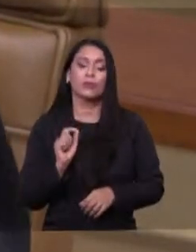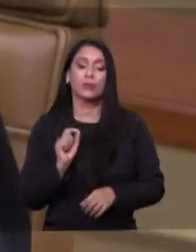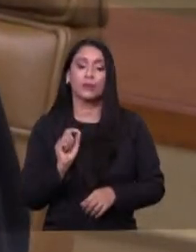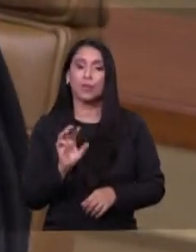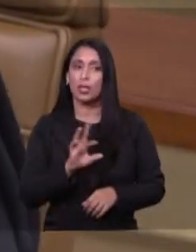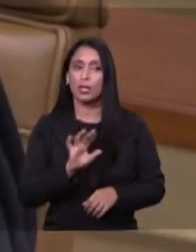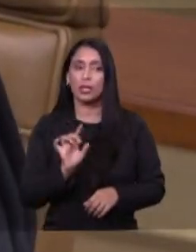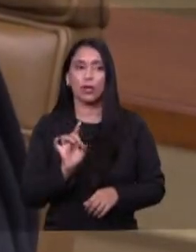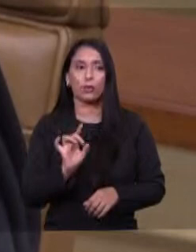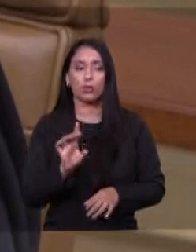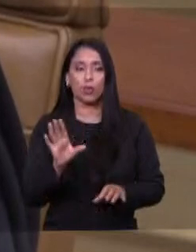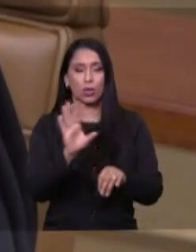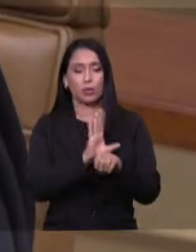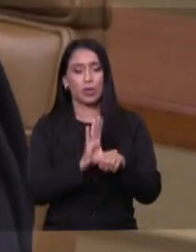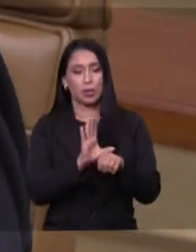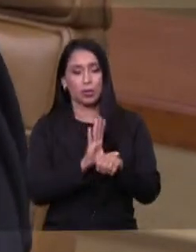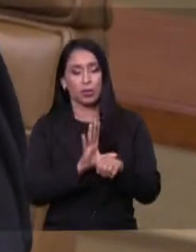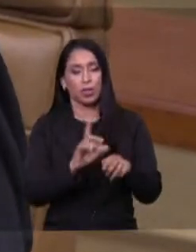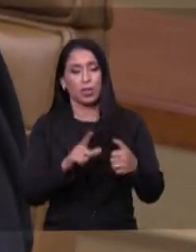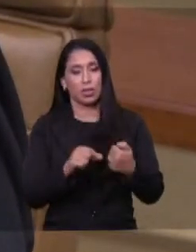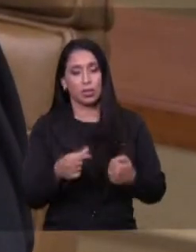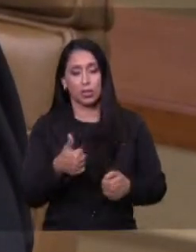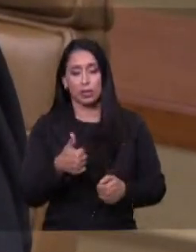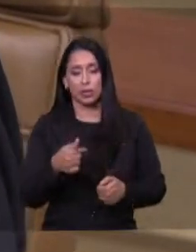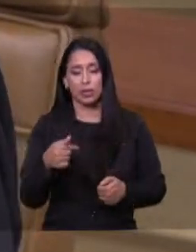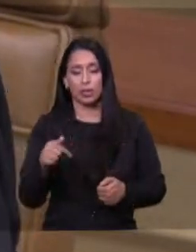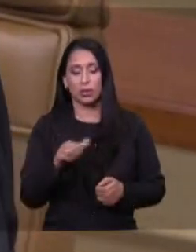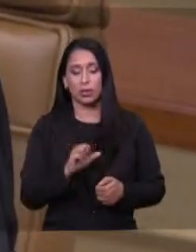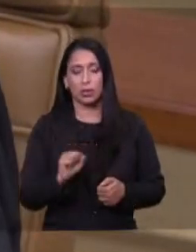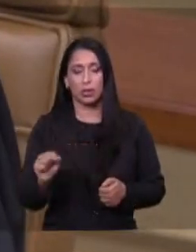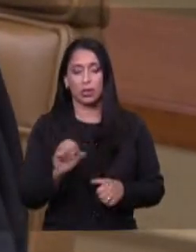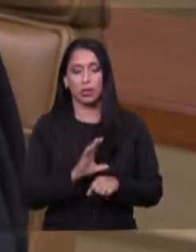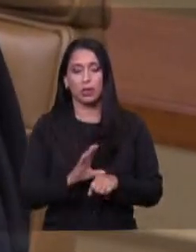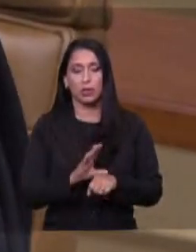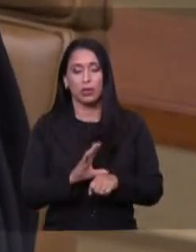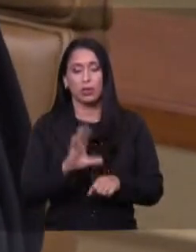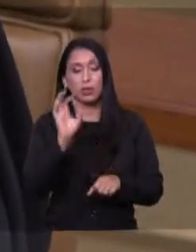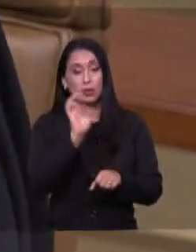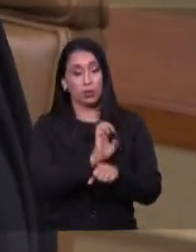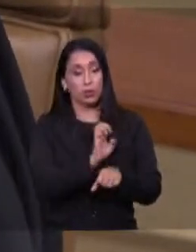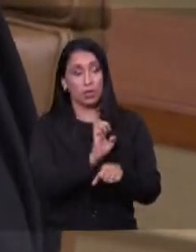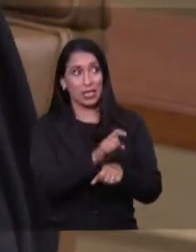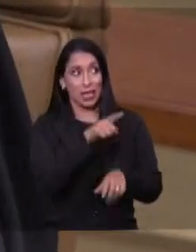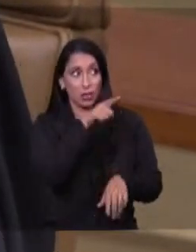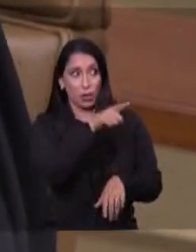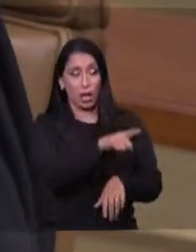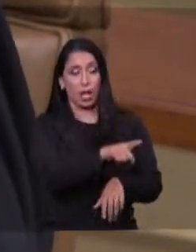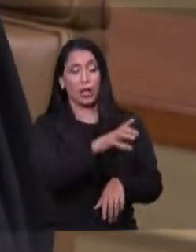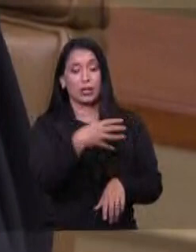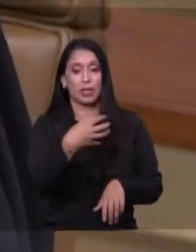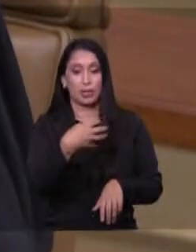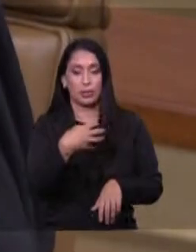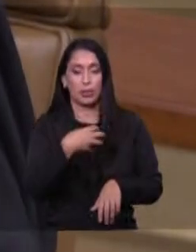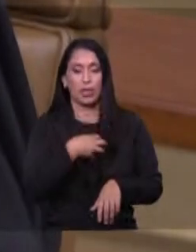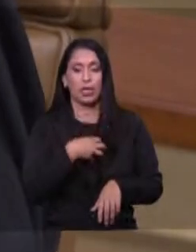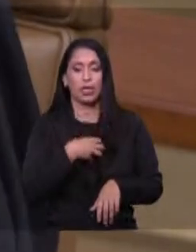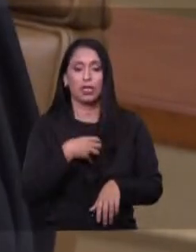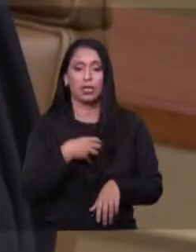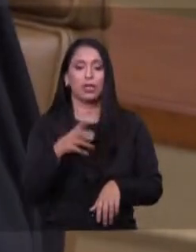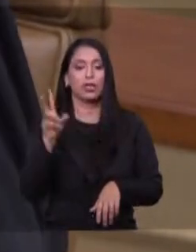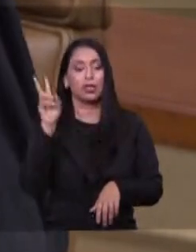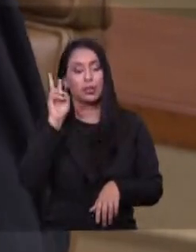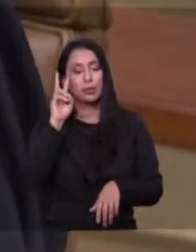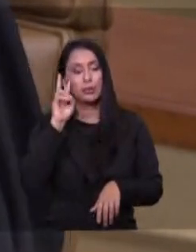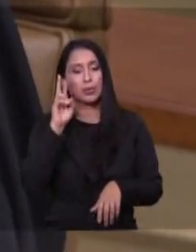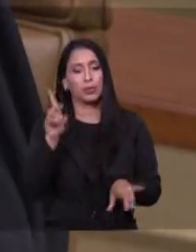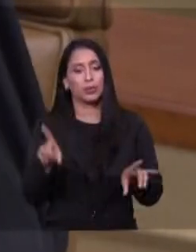além da proteção da Constituição Federal, pelo artigo 178 da Constituição do Estado da Bahia, e Vossa Excelência bem